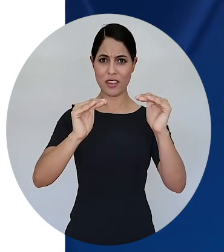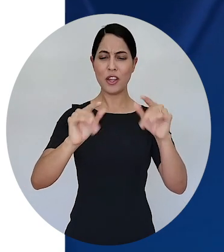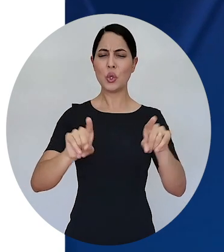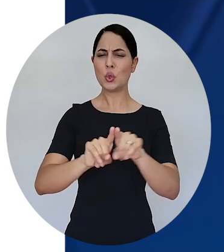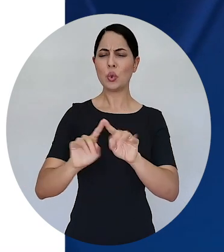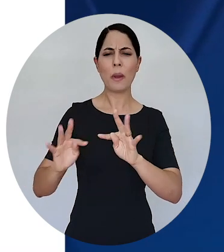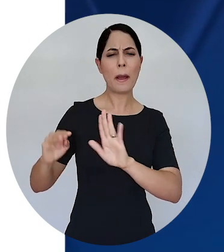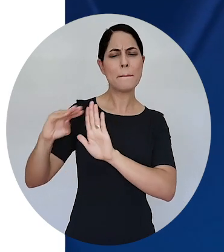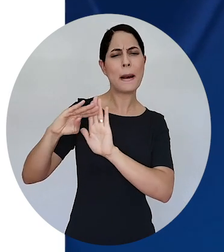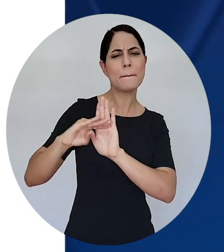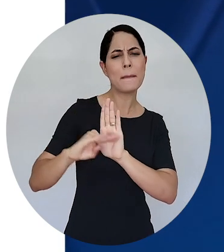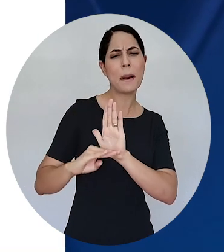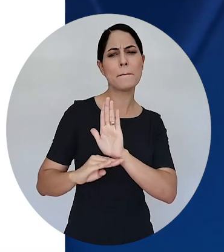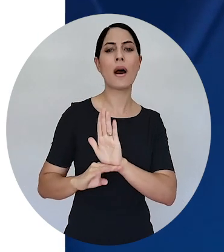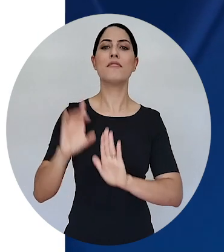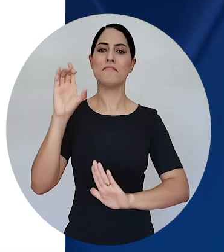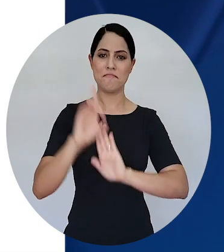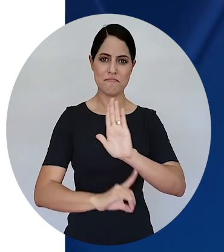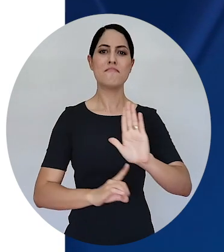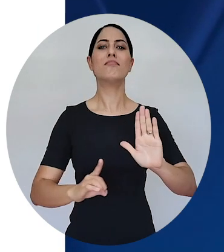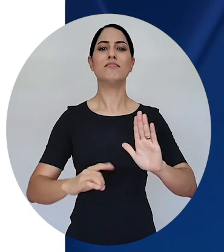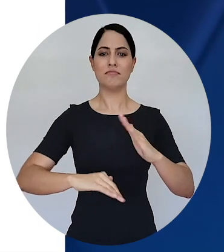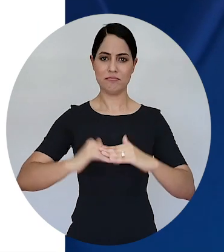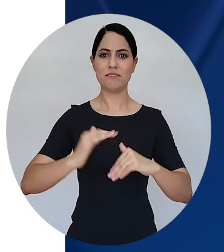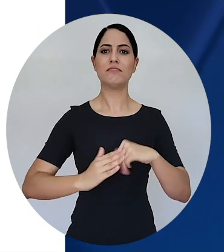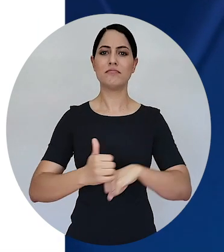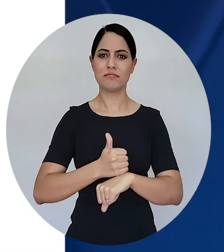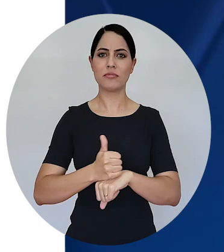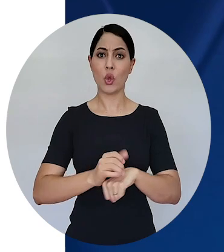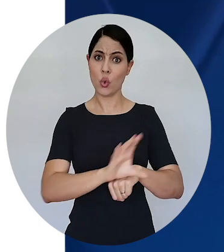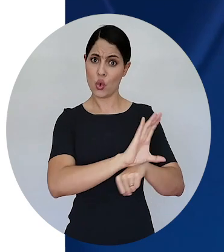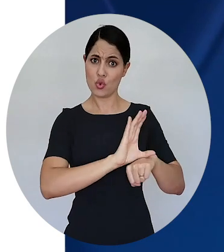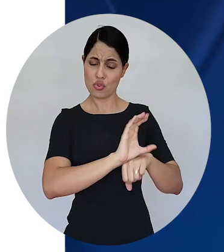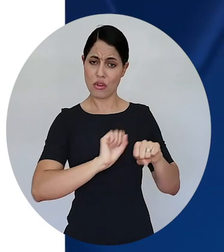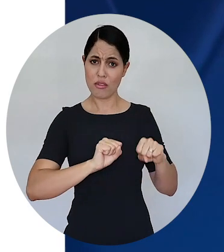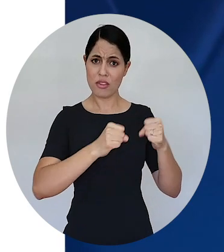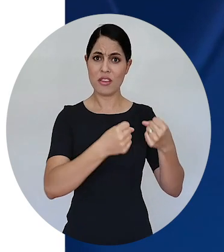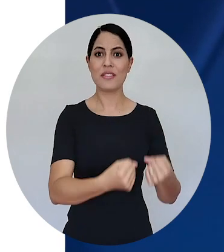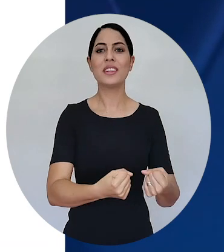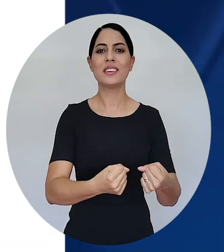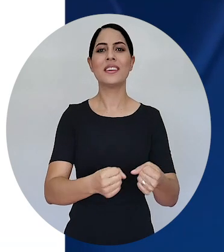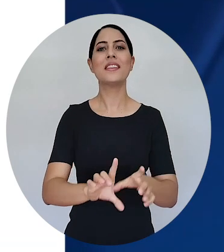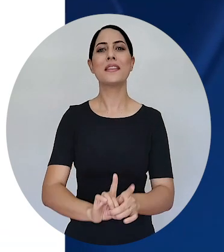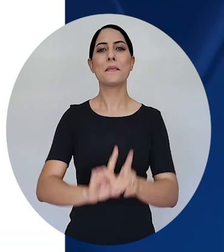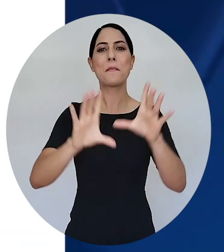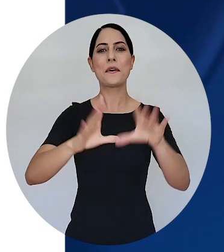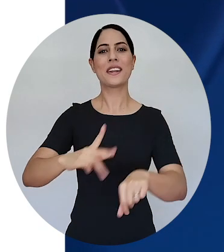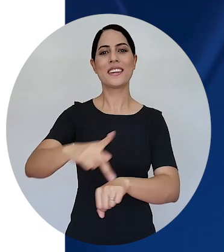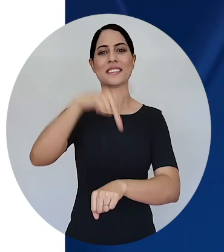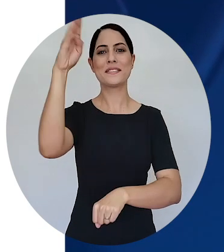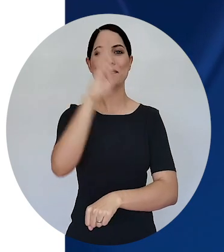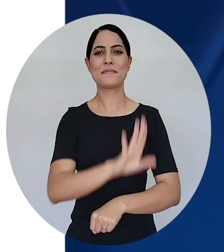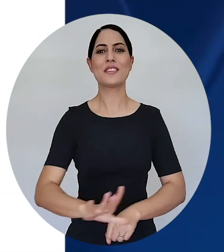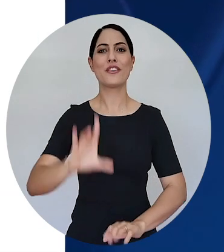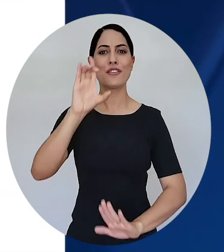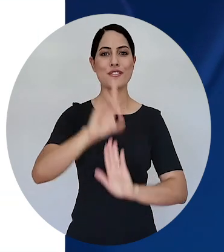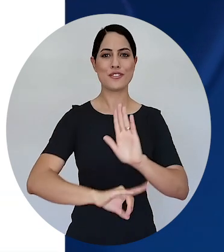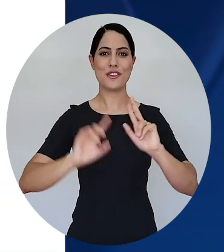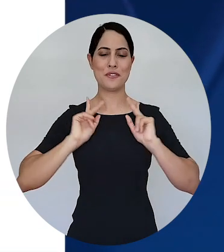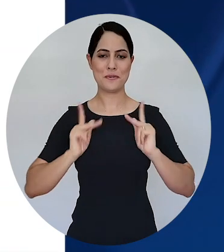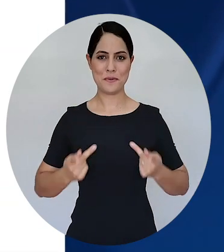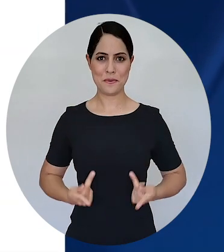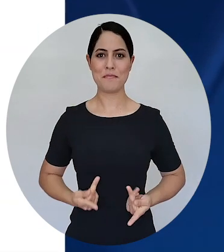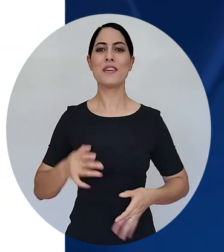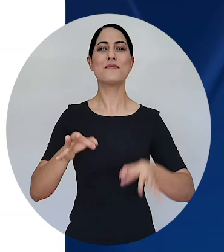os deveres e prerrogativas profissionais e defender a Constituição, a ordem jurídica do Estado Democrático,